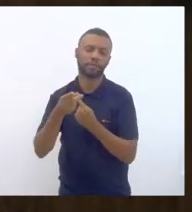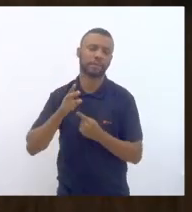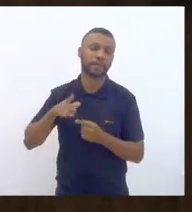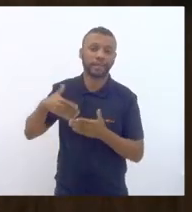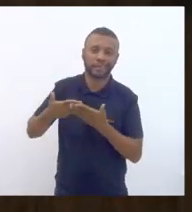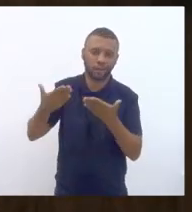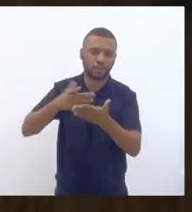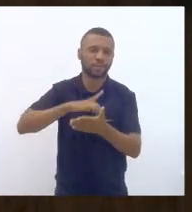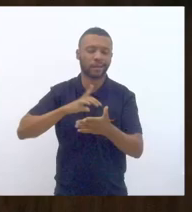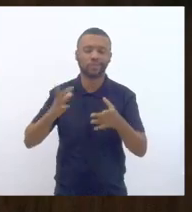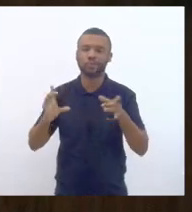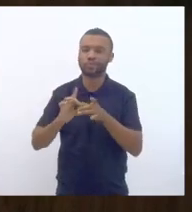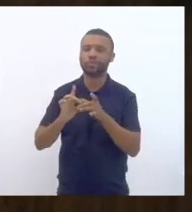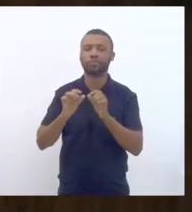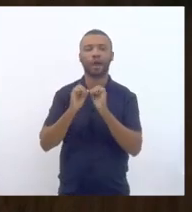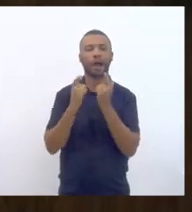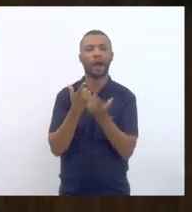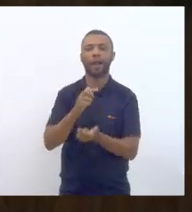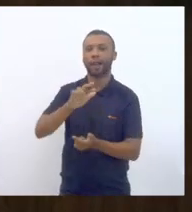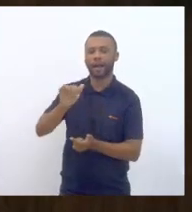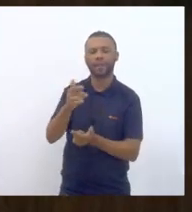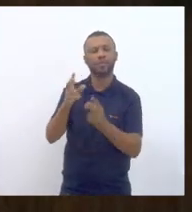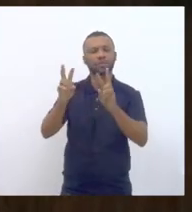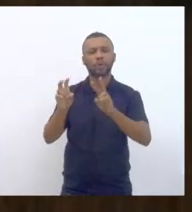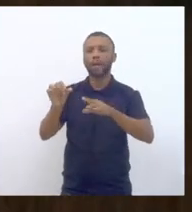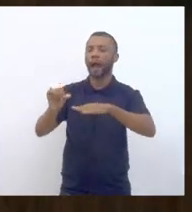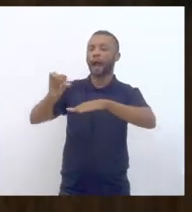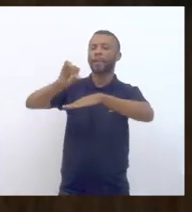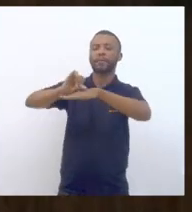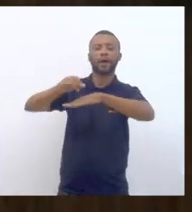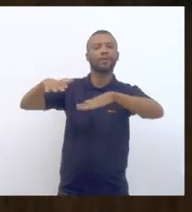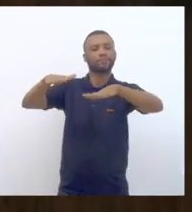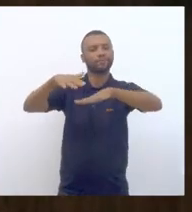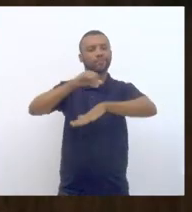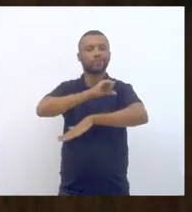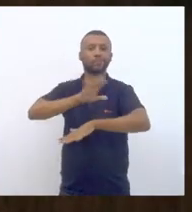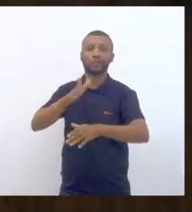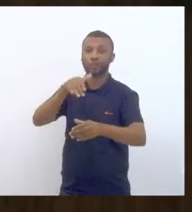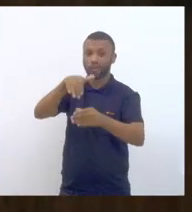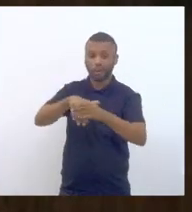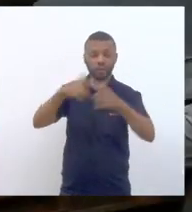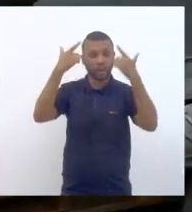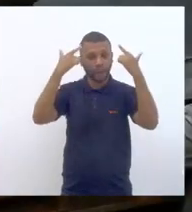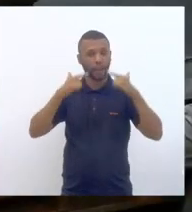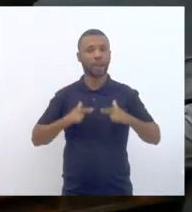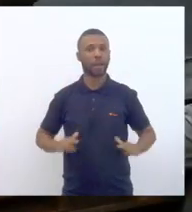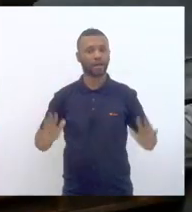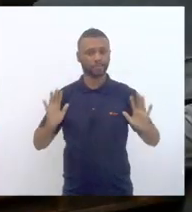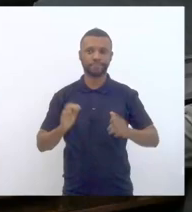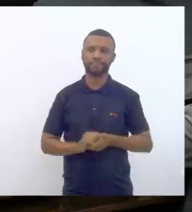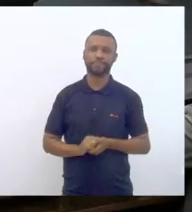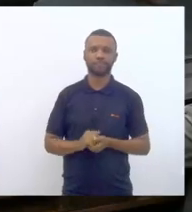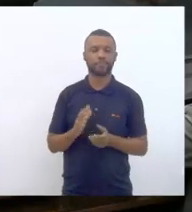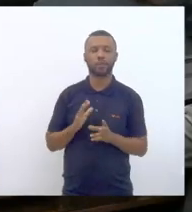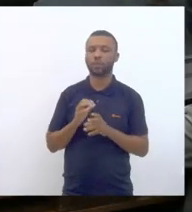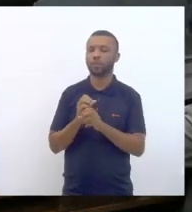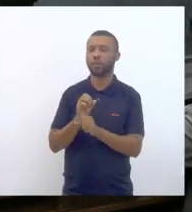faz ainda com a LERJ sobre a pauta da região metropolitana, por exemplo. Então, nesse caso, o meu voto vai ser abstenção. Abstenção